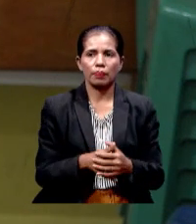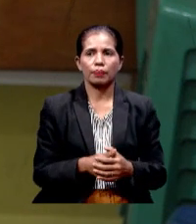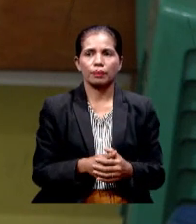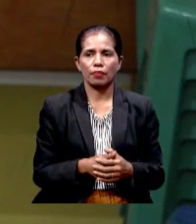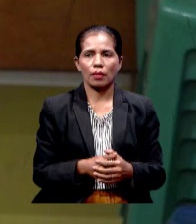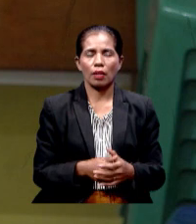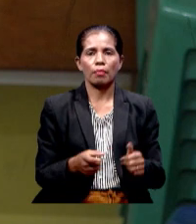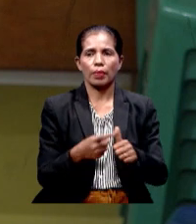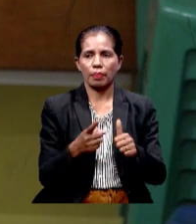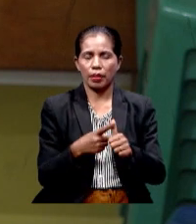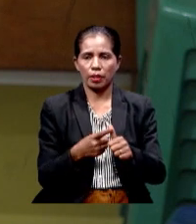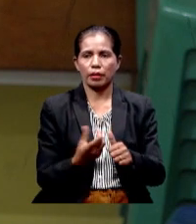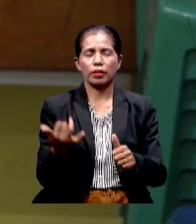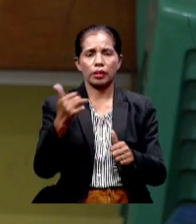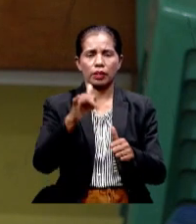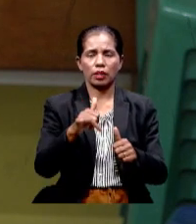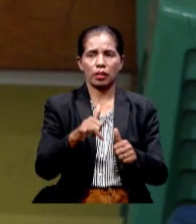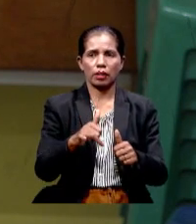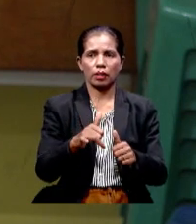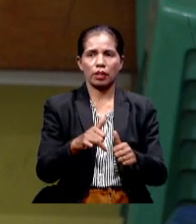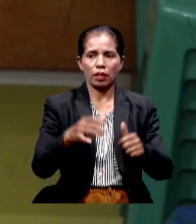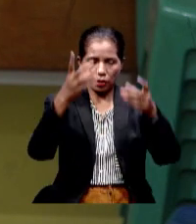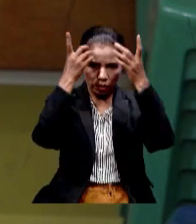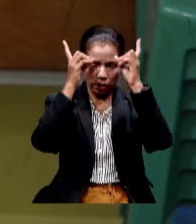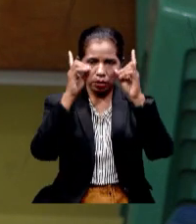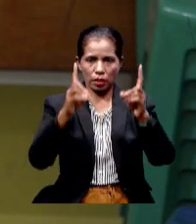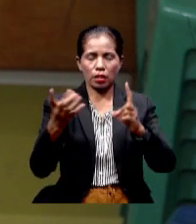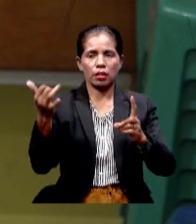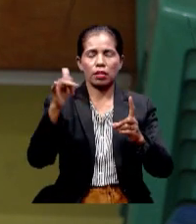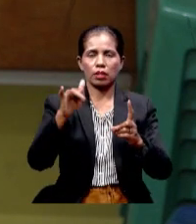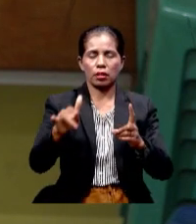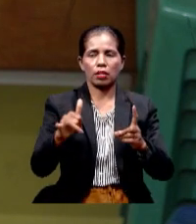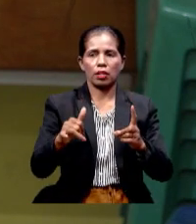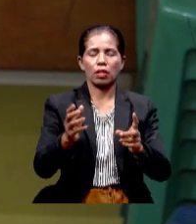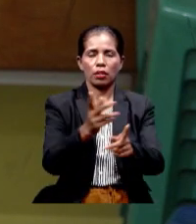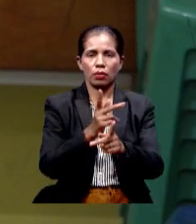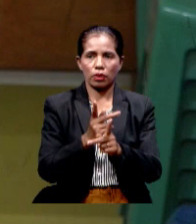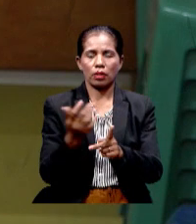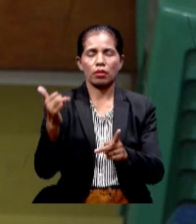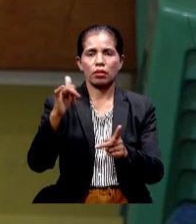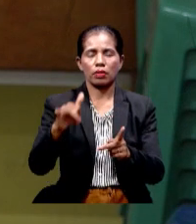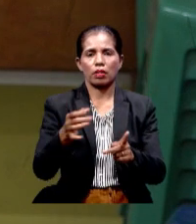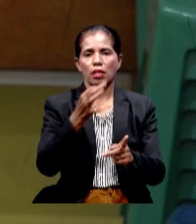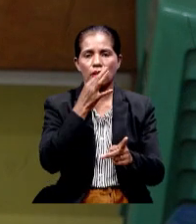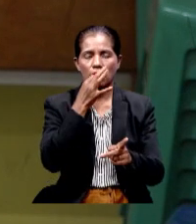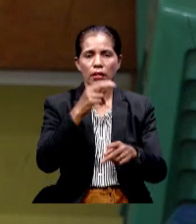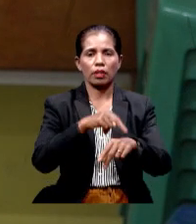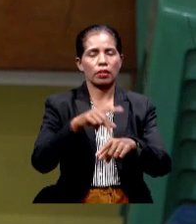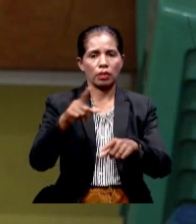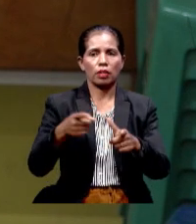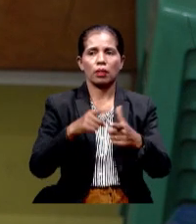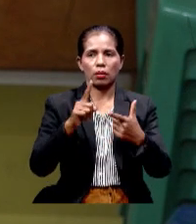sira primero, sira iya soberano atau decidi sira niya protesan pa sira niya consumo nasional. Depois